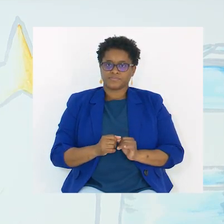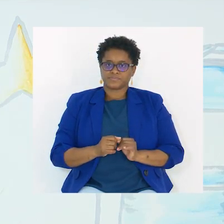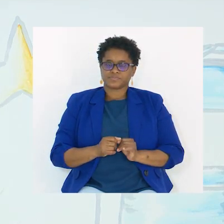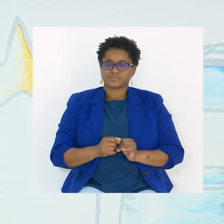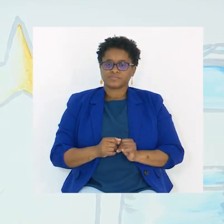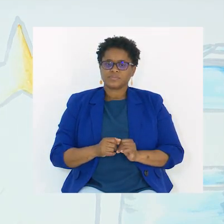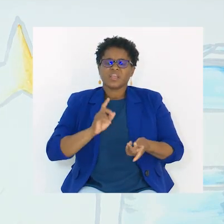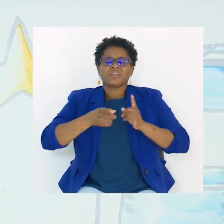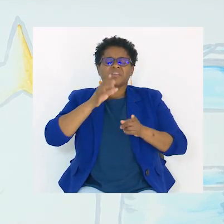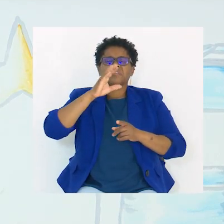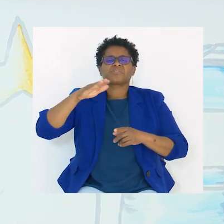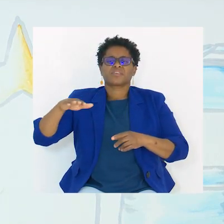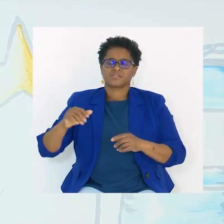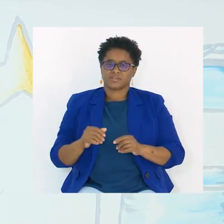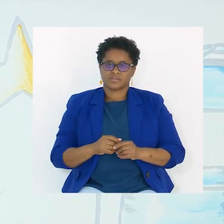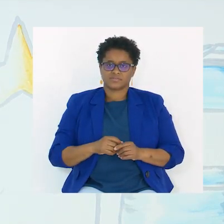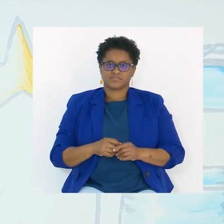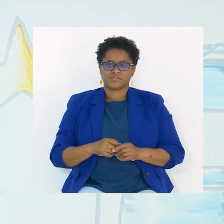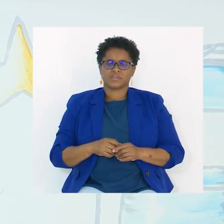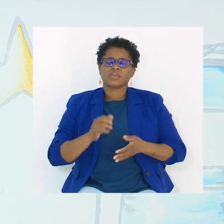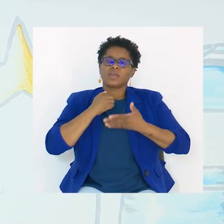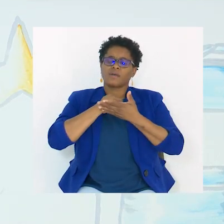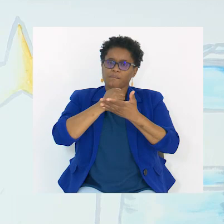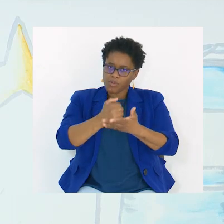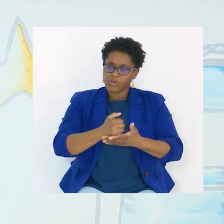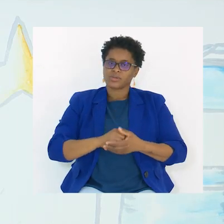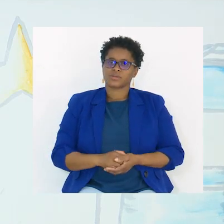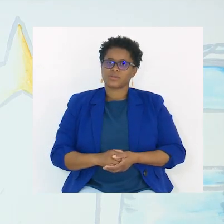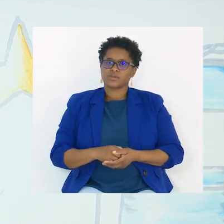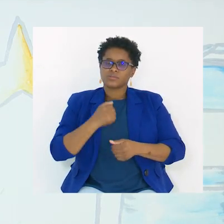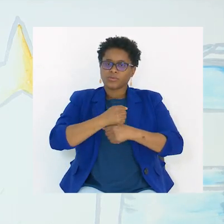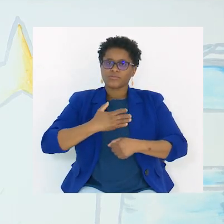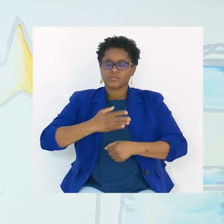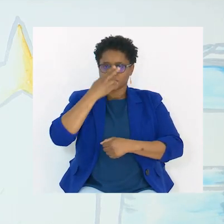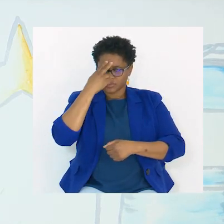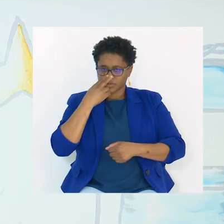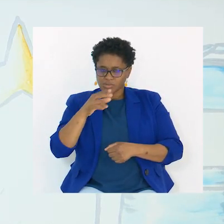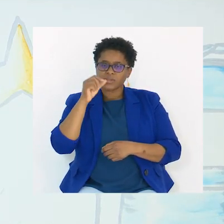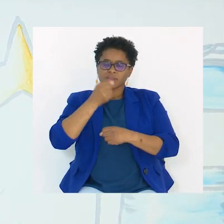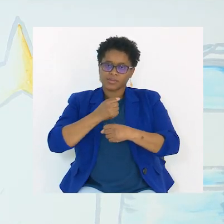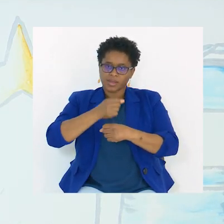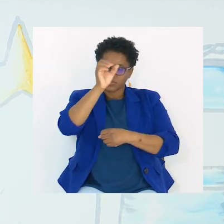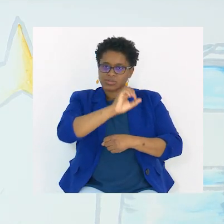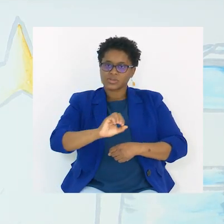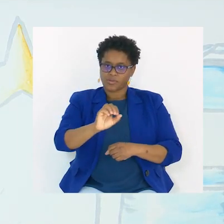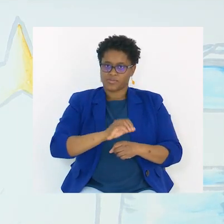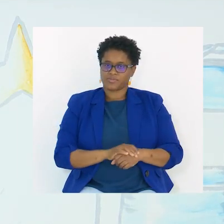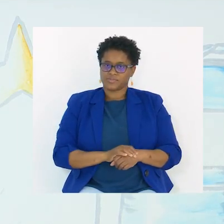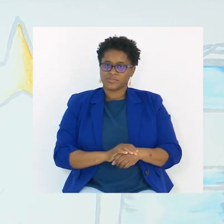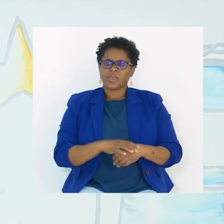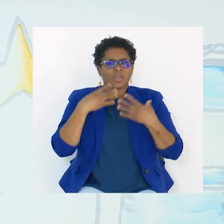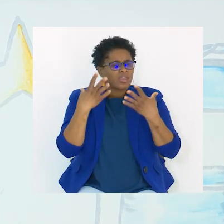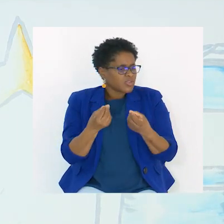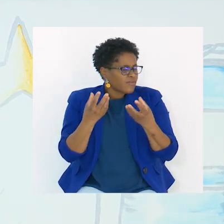que ciências que apoiam o historiador no seu trabalho? Entre